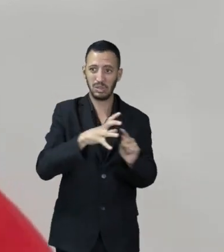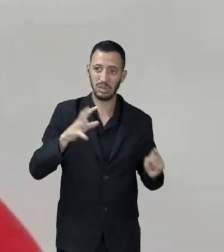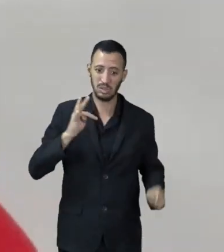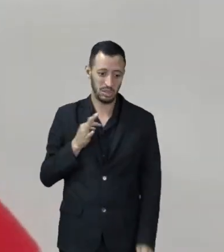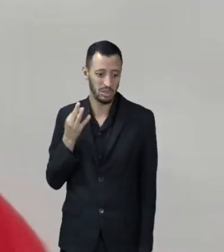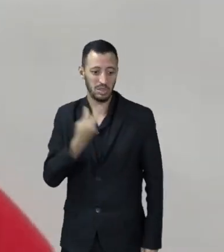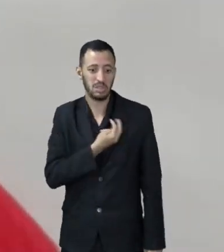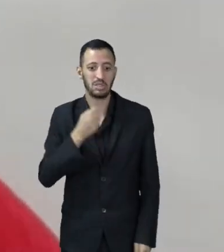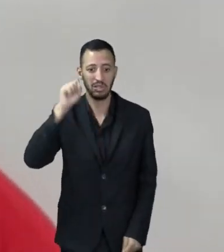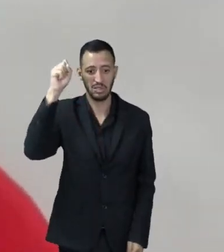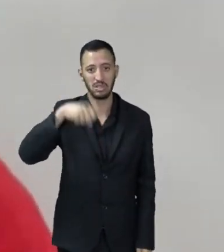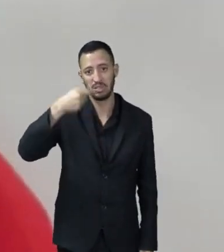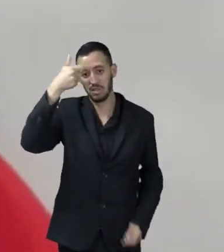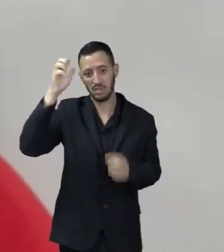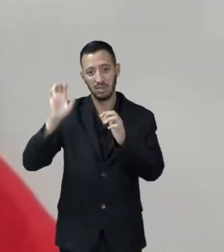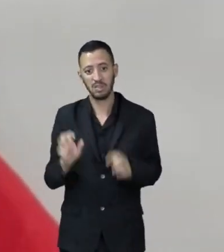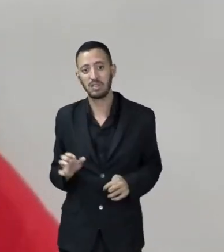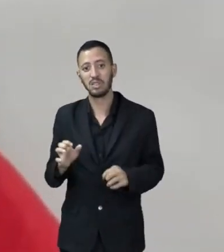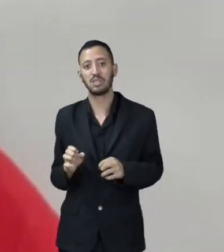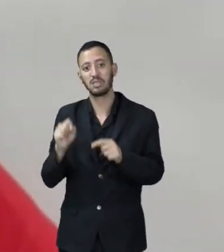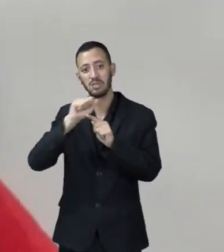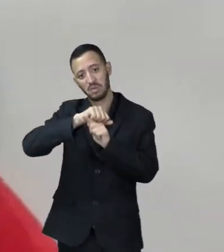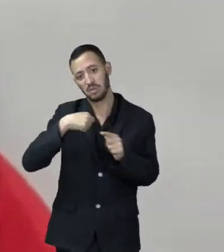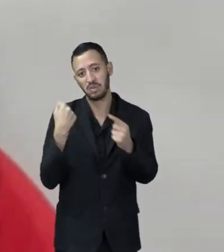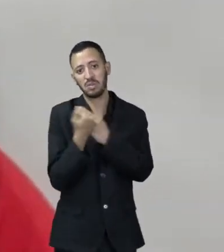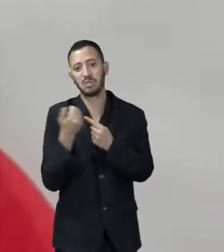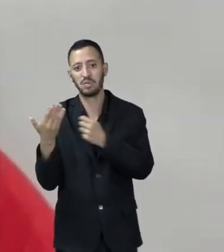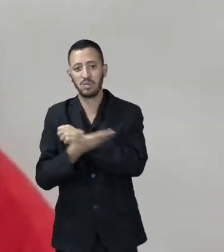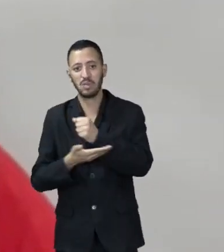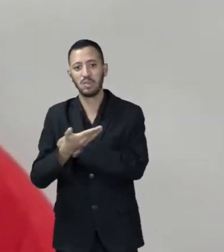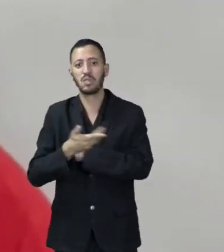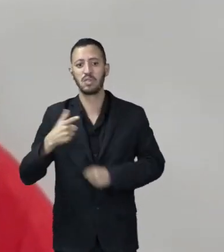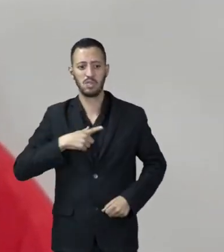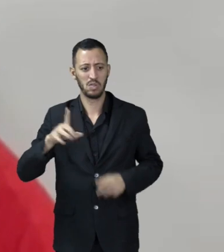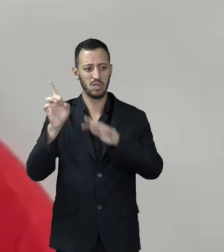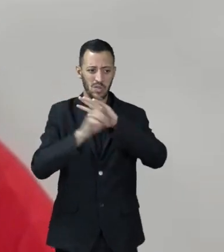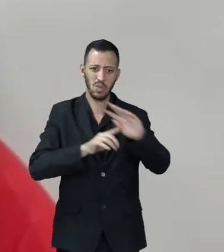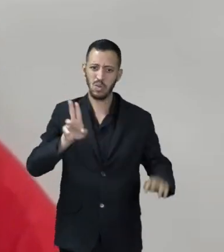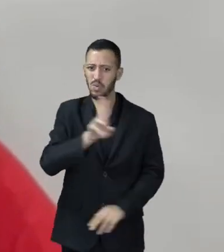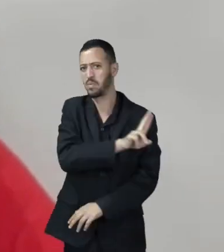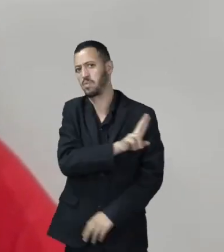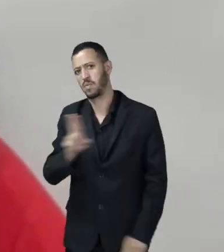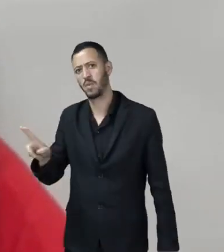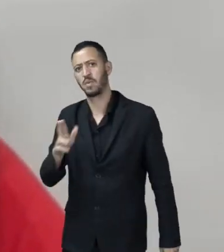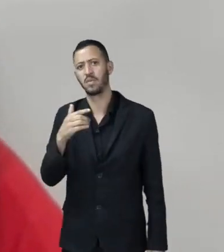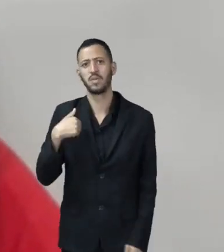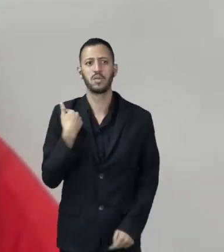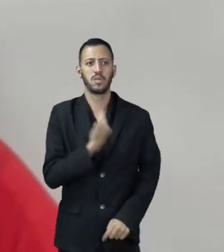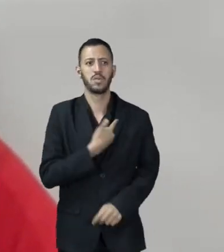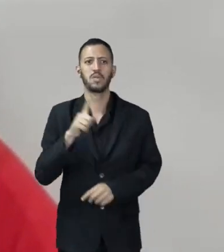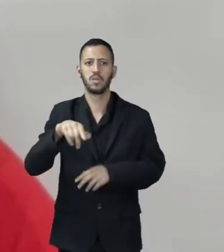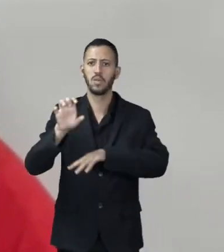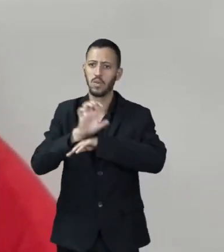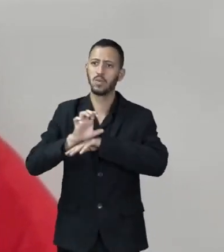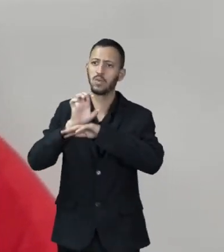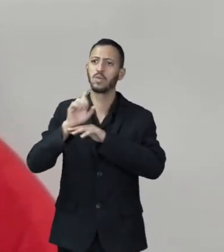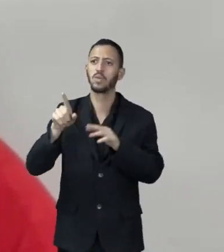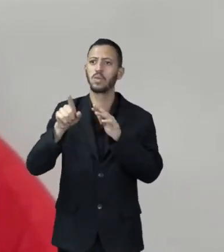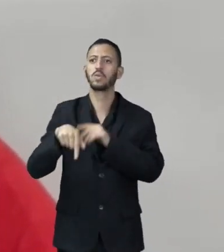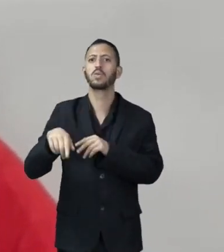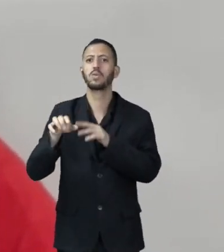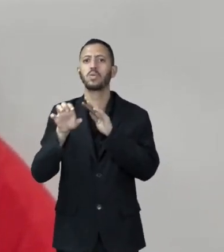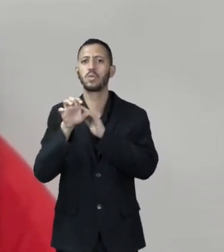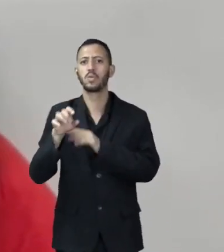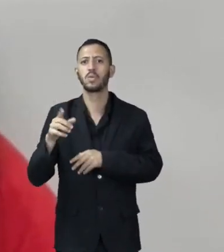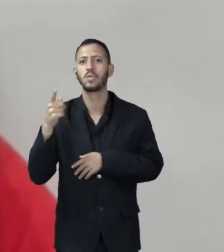têm direitos civis e sociais básicos, como direito ao nome, que é um direito personalíssimo, segundo a nossa Constituição Federal. Nós temos